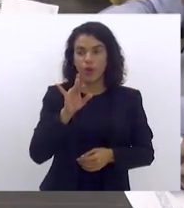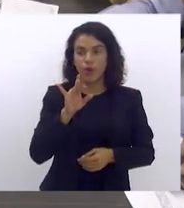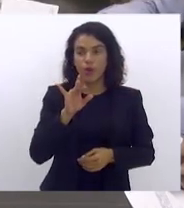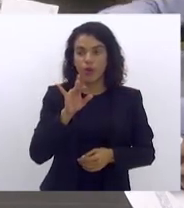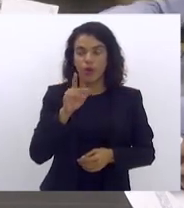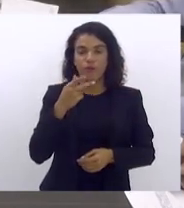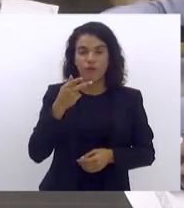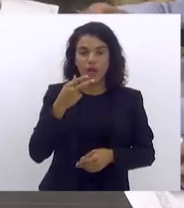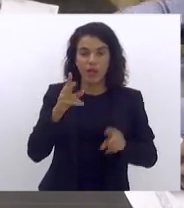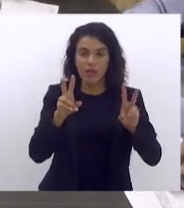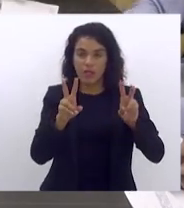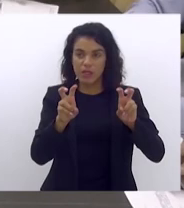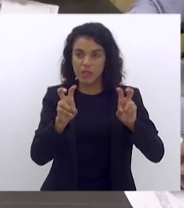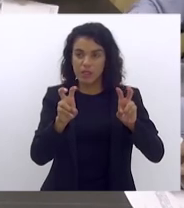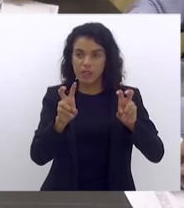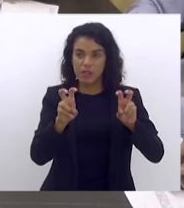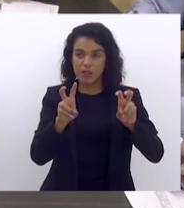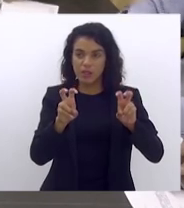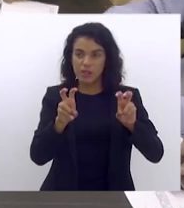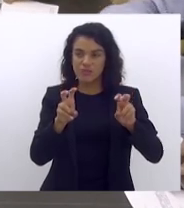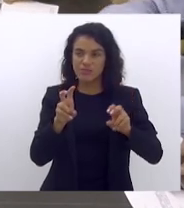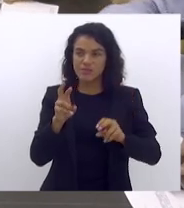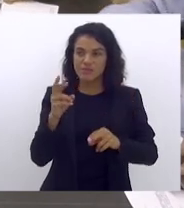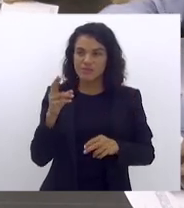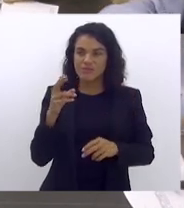falar sobre a súmula 5 da CCJ.